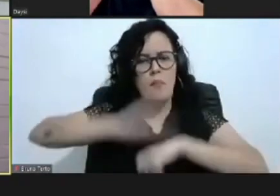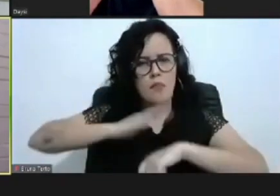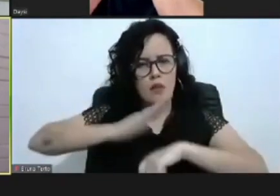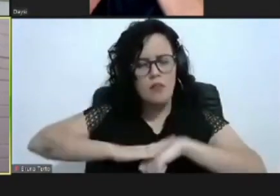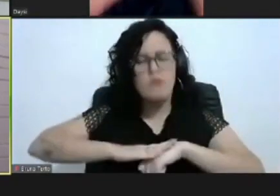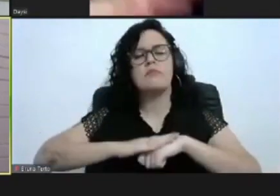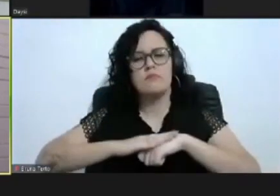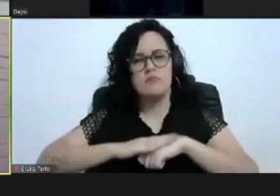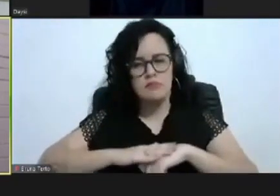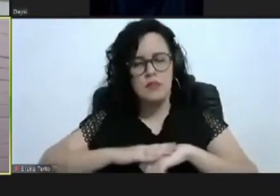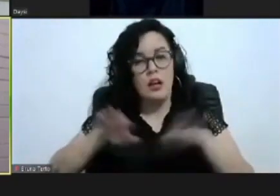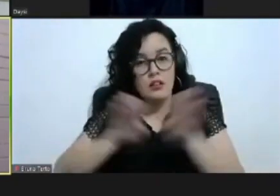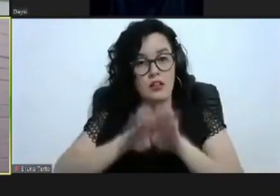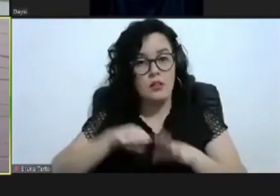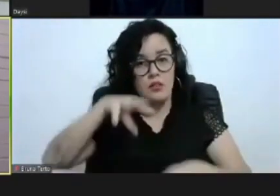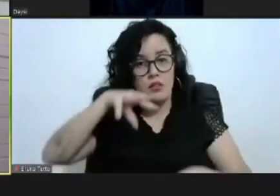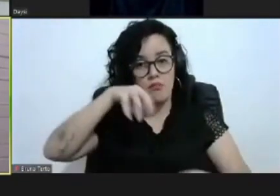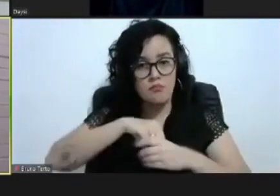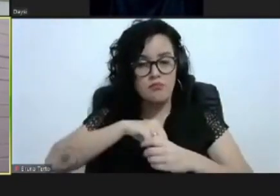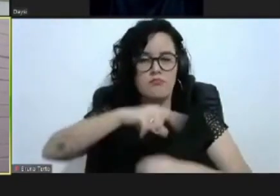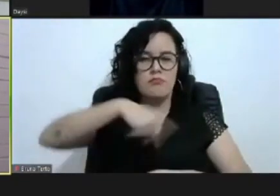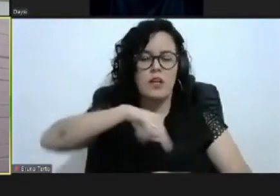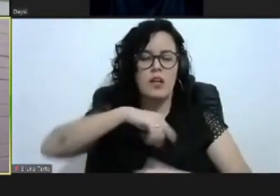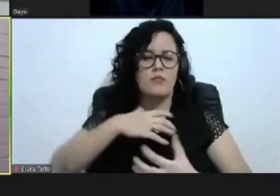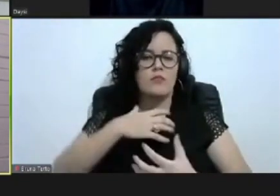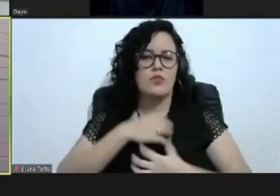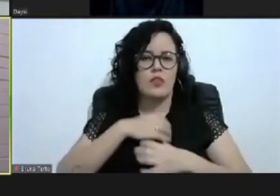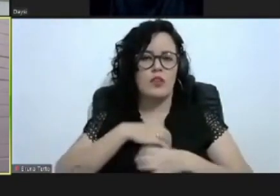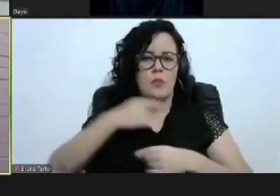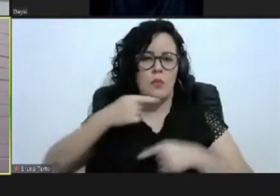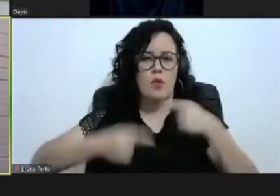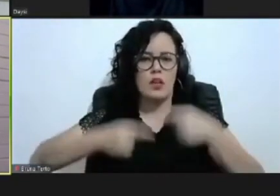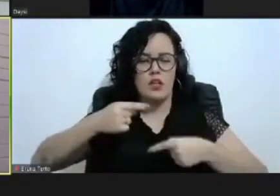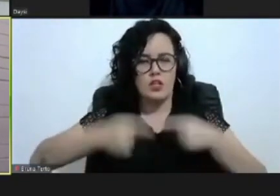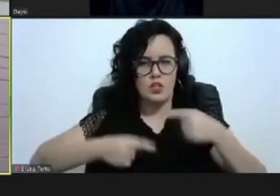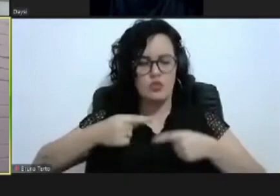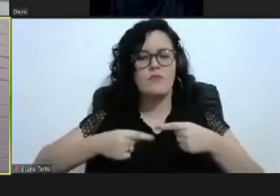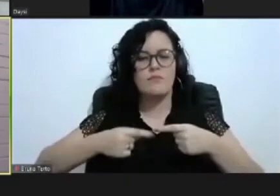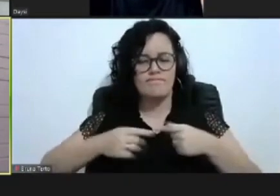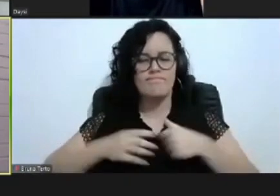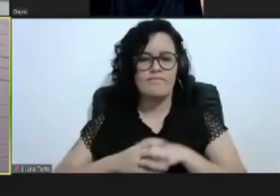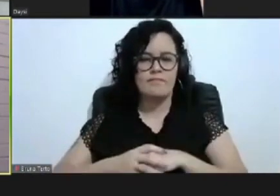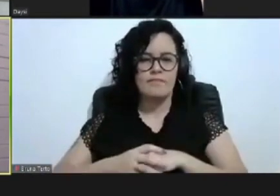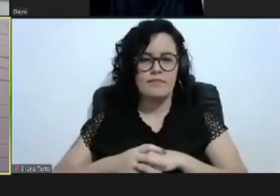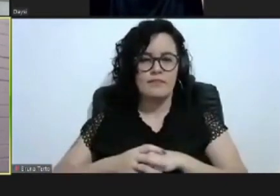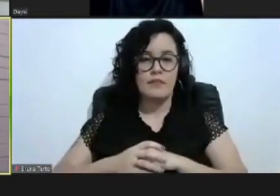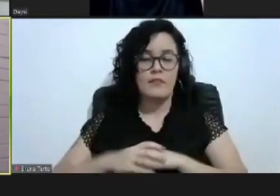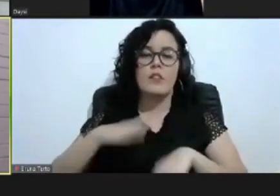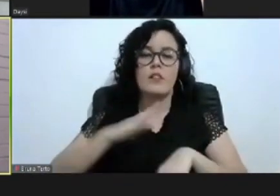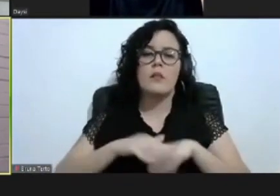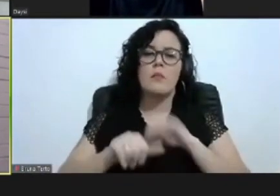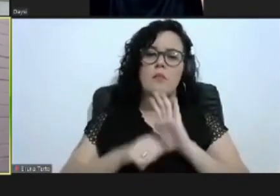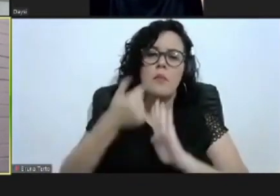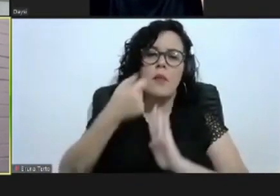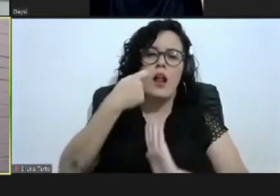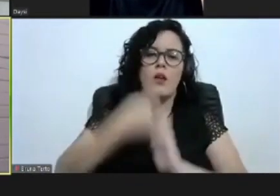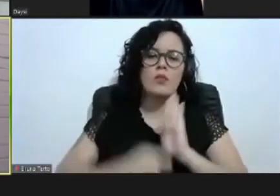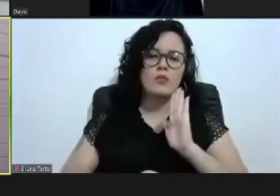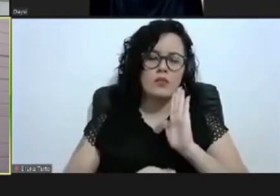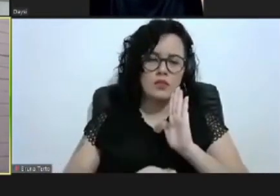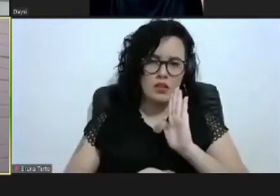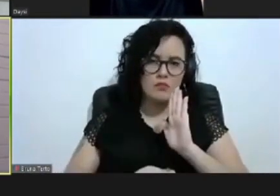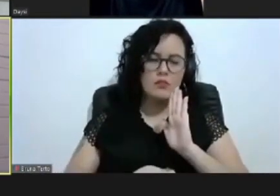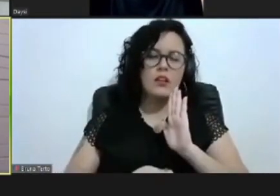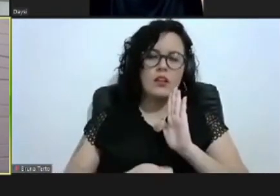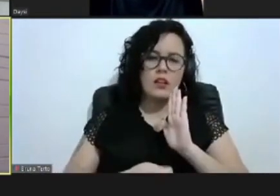feito dentro desse espectro político na qual a gente se dedica. Então, a primeira autora que a gente foi publicar foi